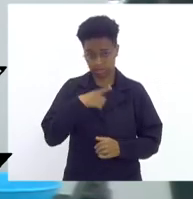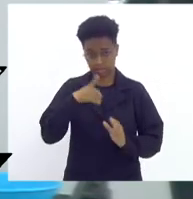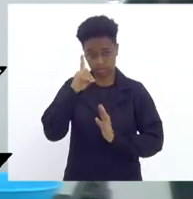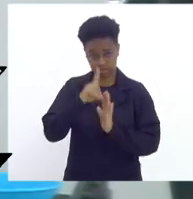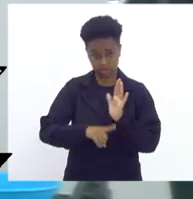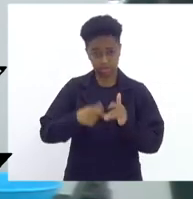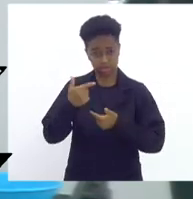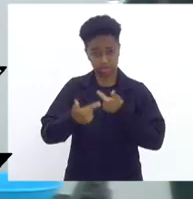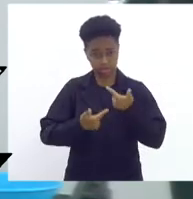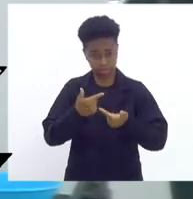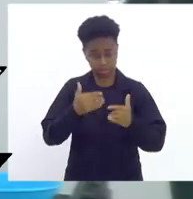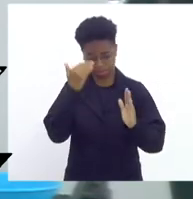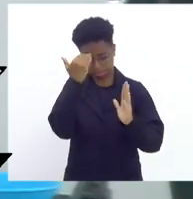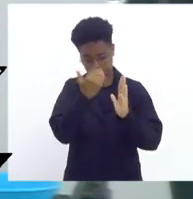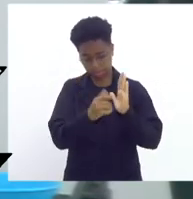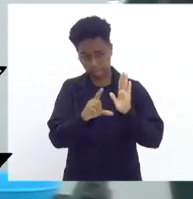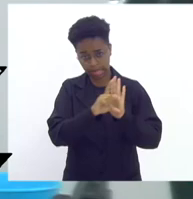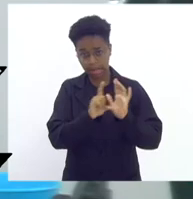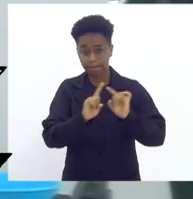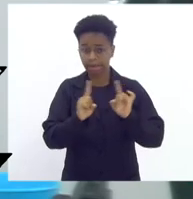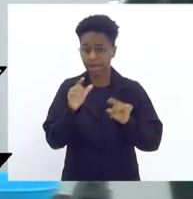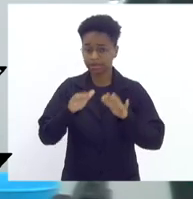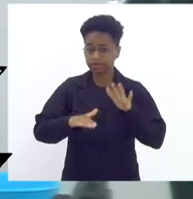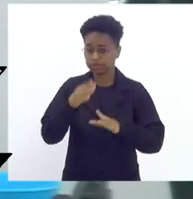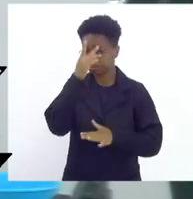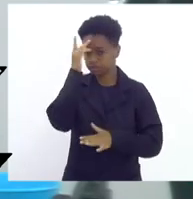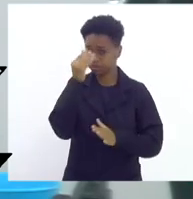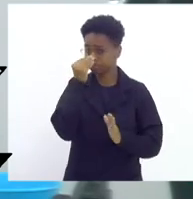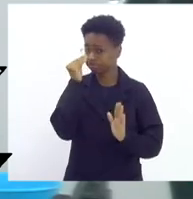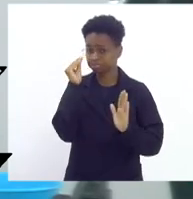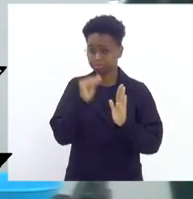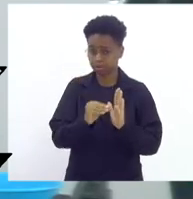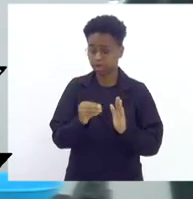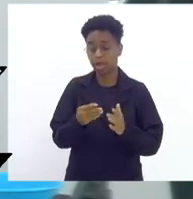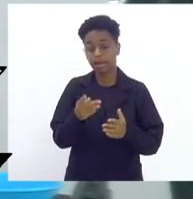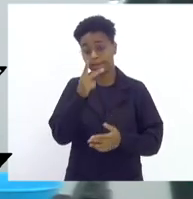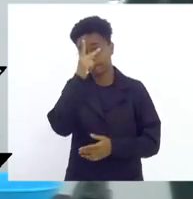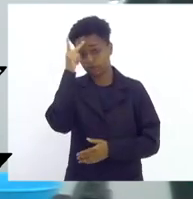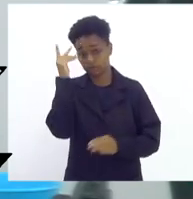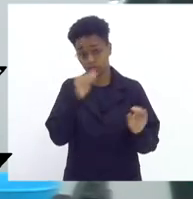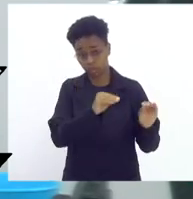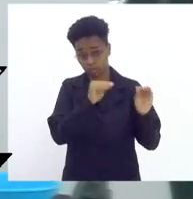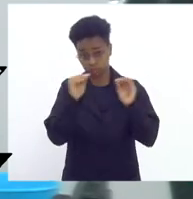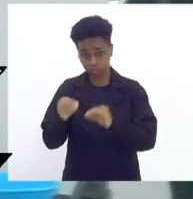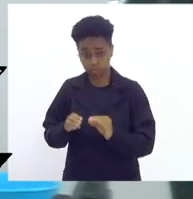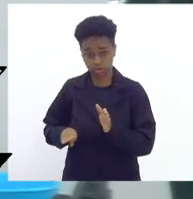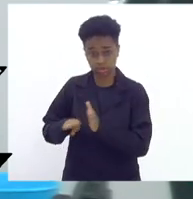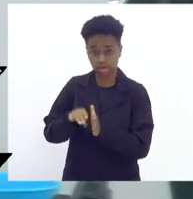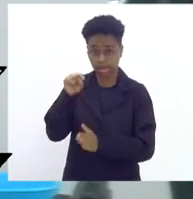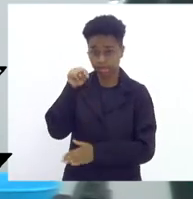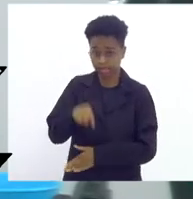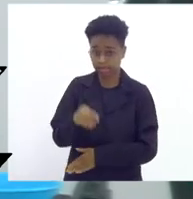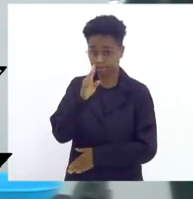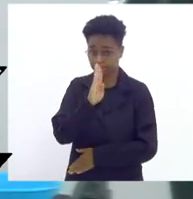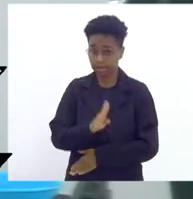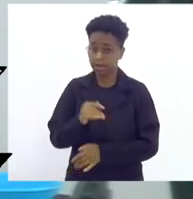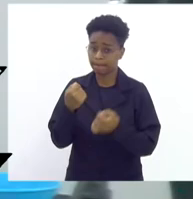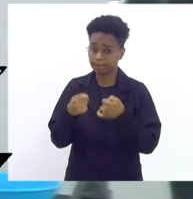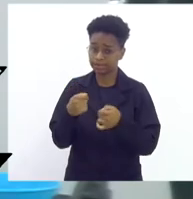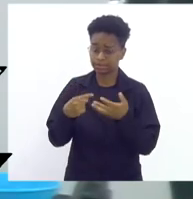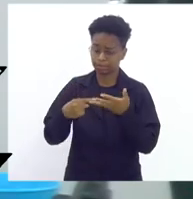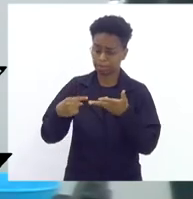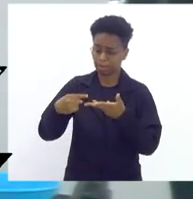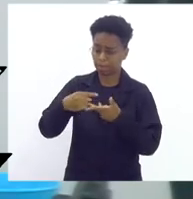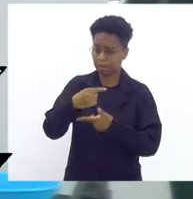direito é muitas vezes negado a essas pessoas as pessoas Imigrantes quando chegam aqui precisam lidar com uma cena de